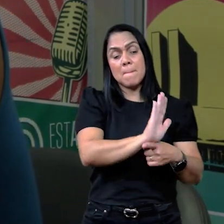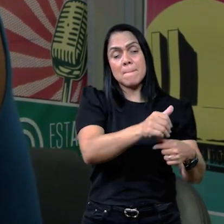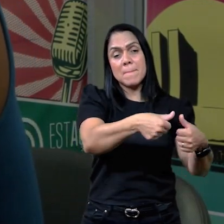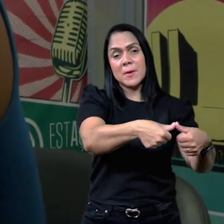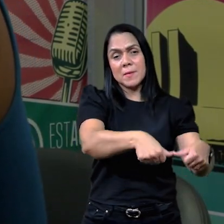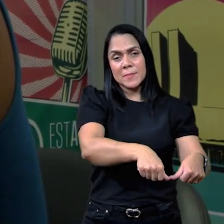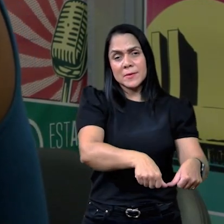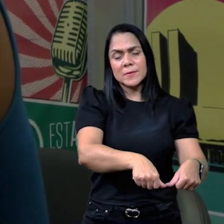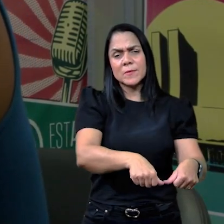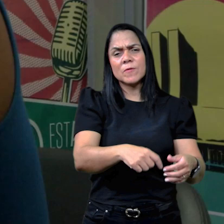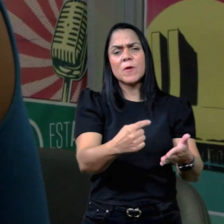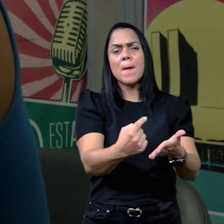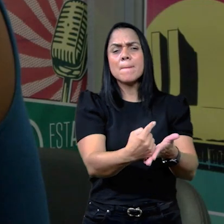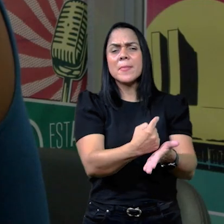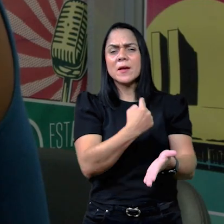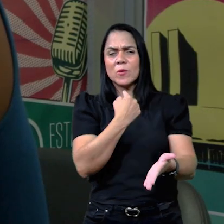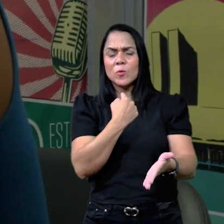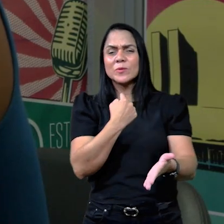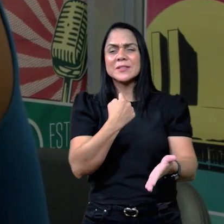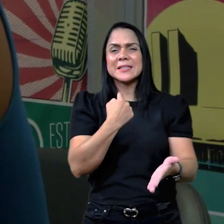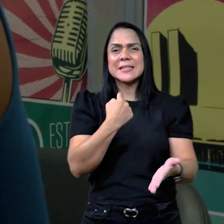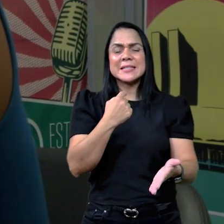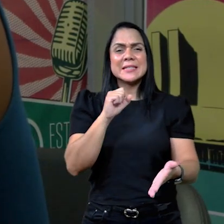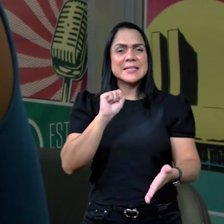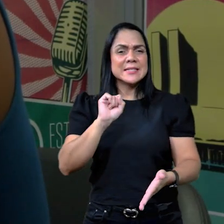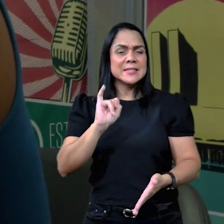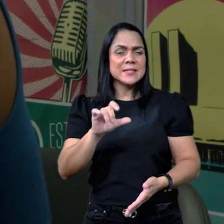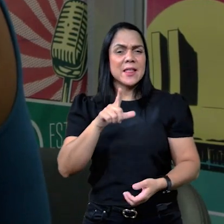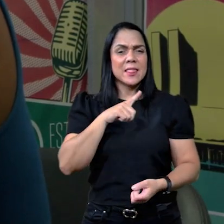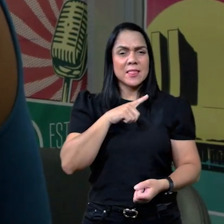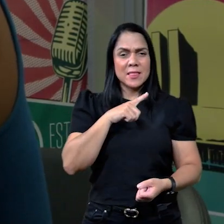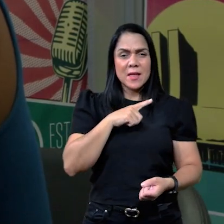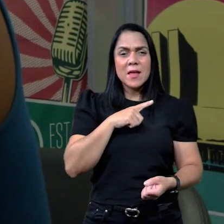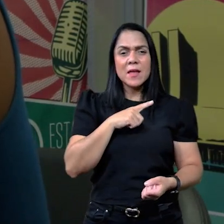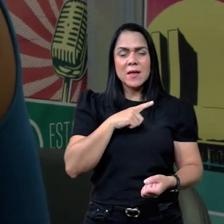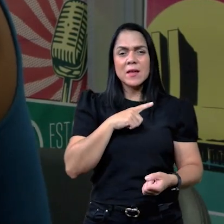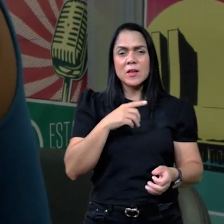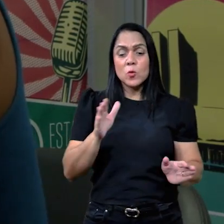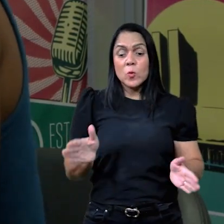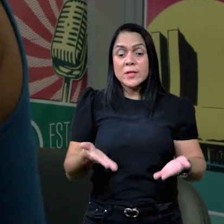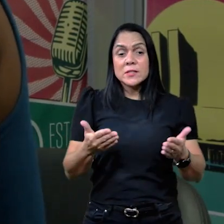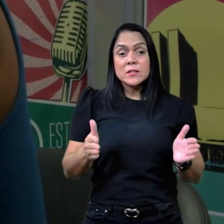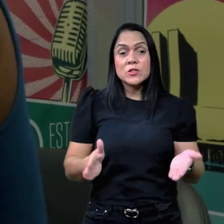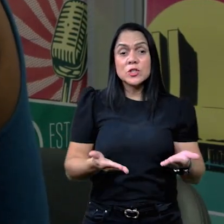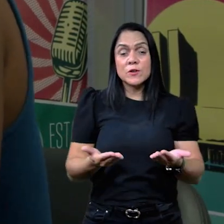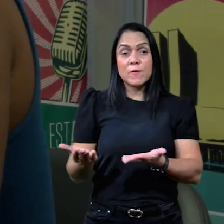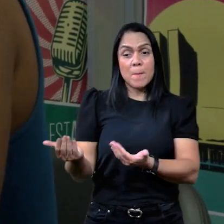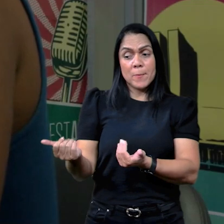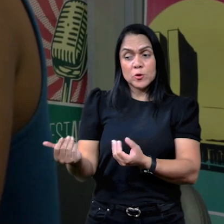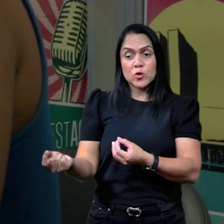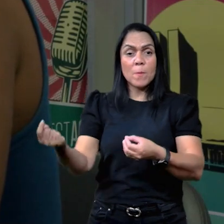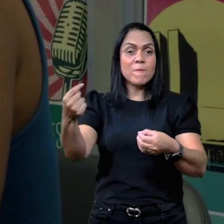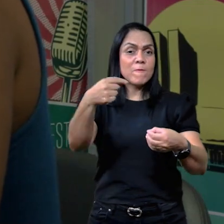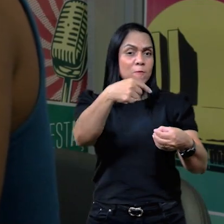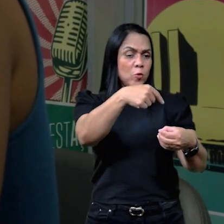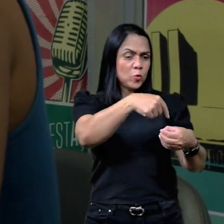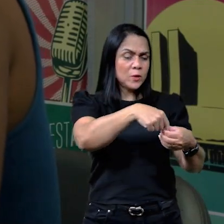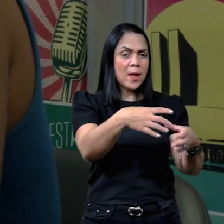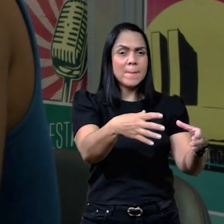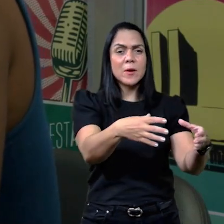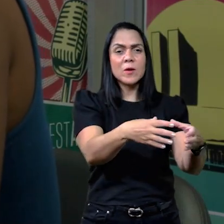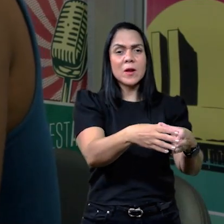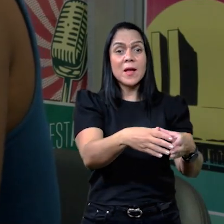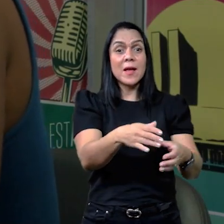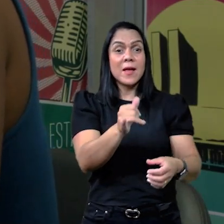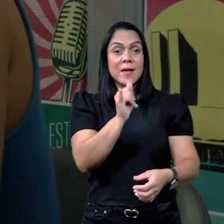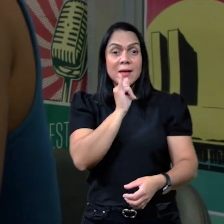você pergunta se existe algum incentivo para que haja o retorno desse jovem para a sua comunidade,